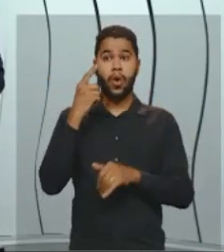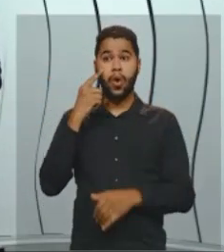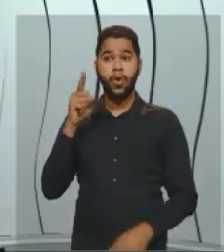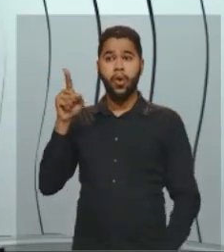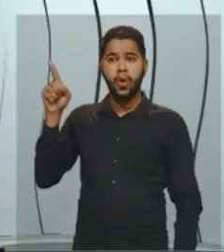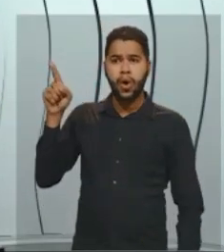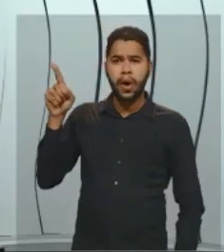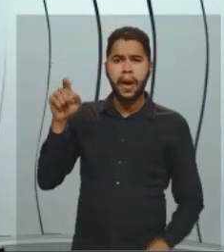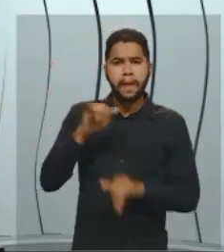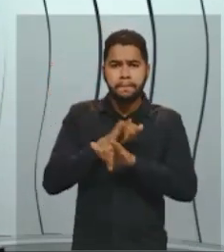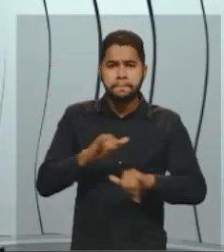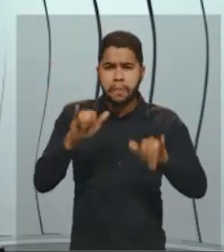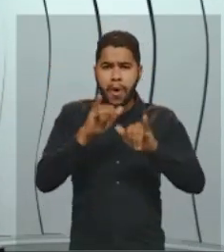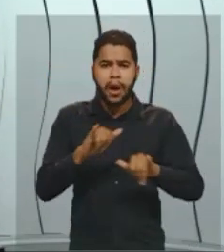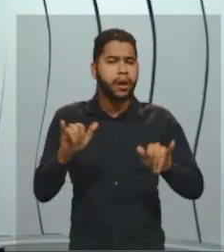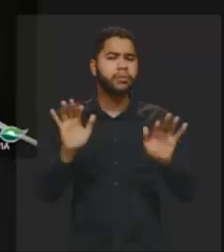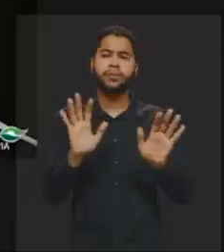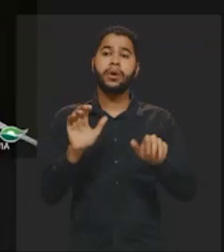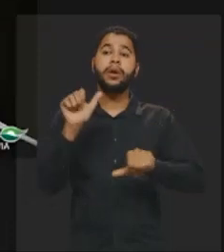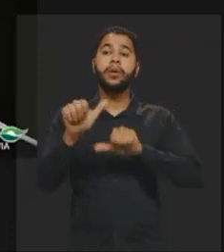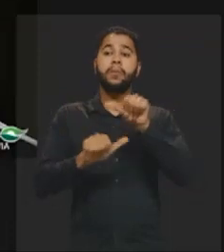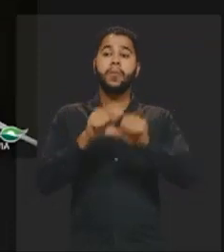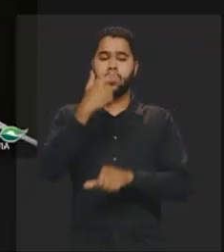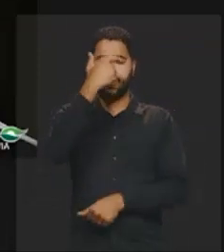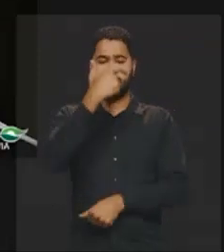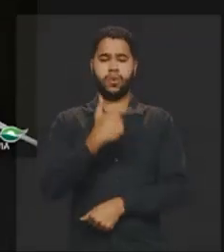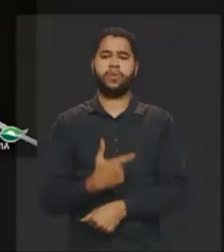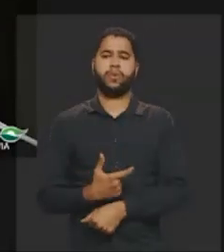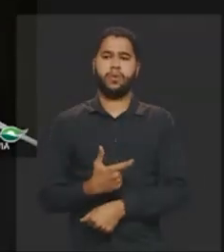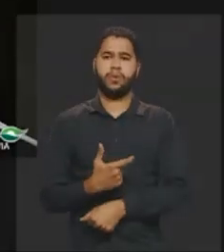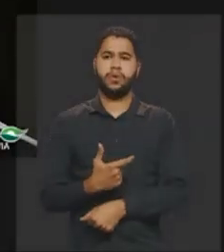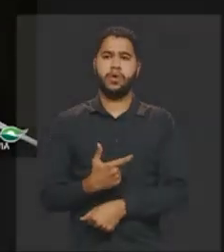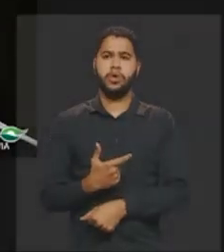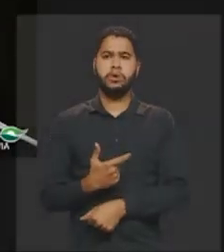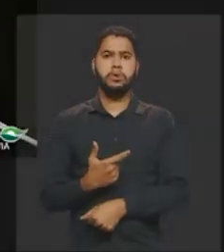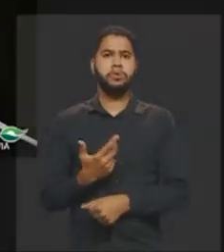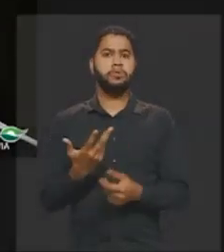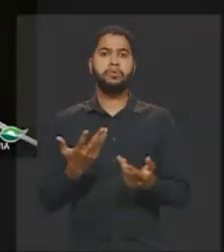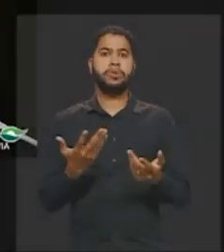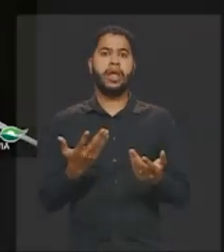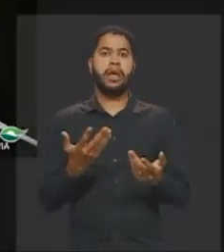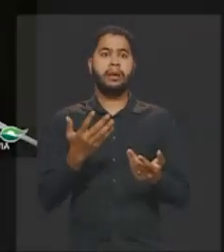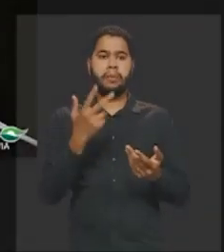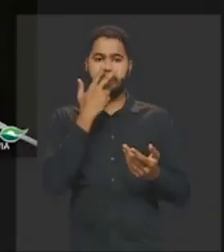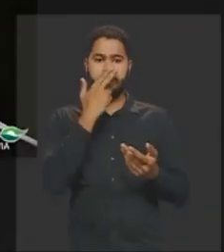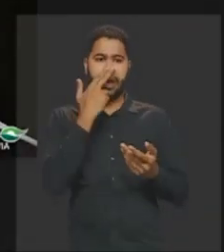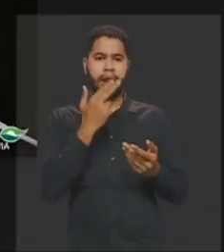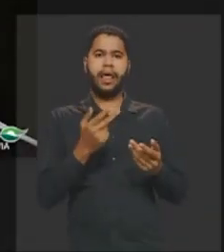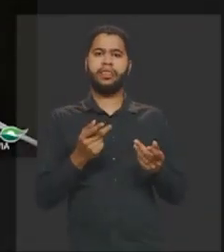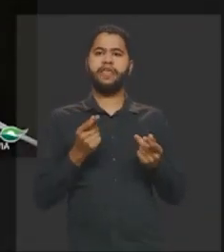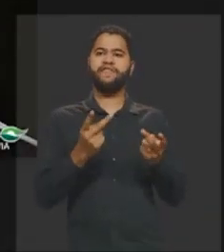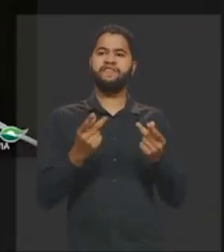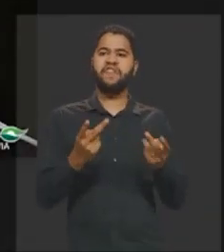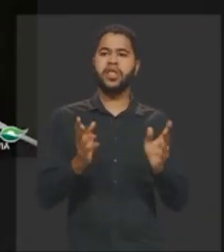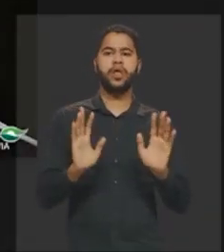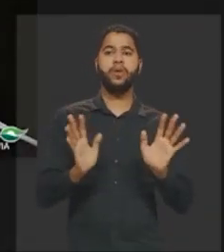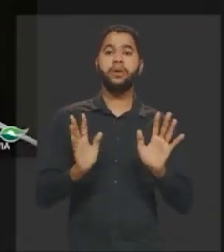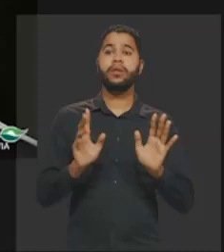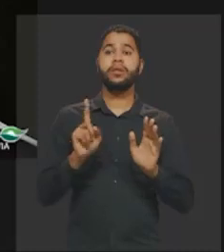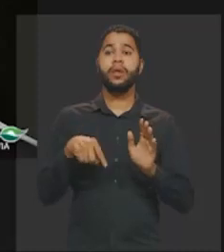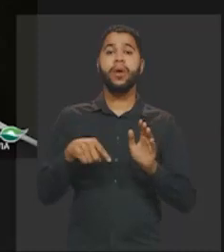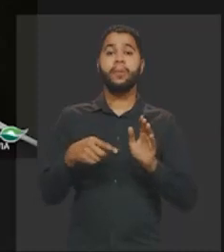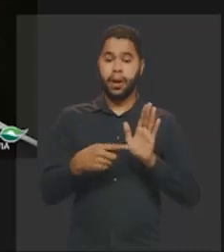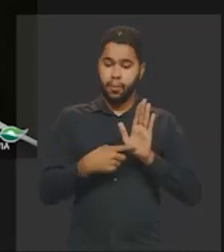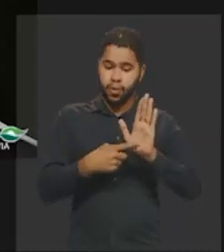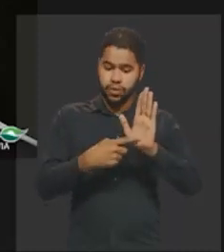não é publicitário, é um anúncio para mudar o comportamento, que não está vendendo nada, está vendendo uma ideia. Olha lá,